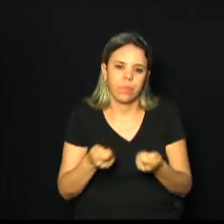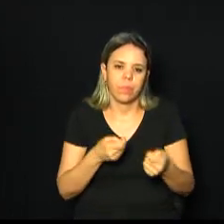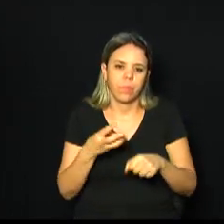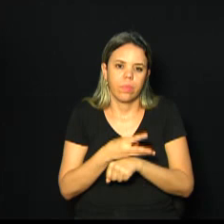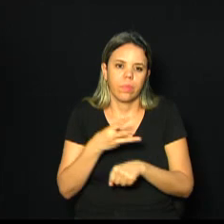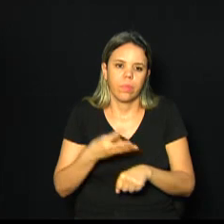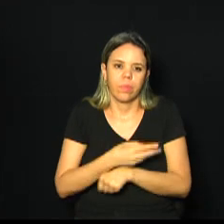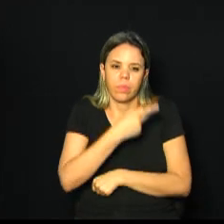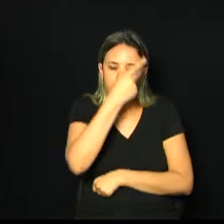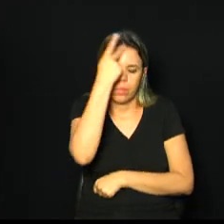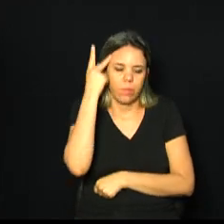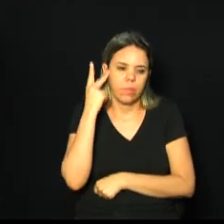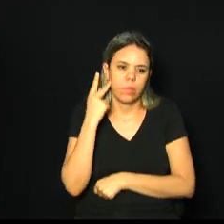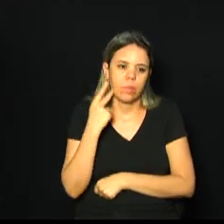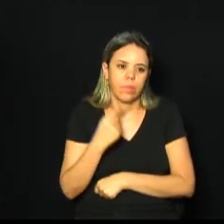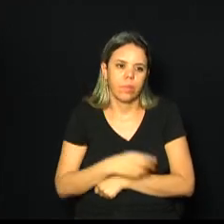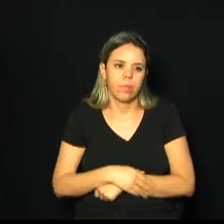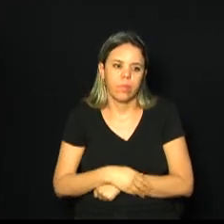pessoa. É um transtorno.